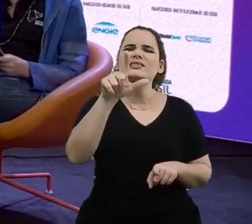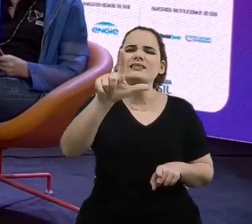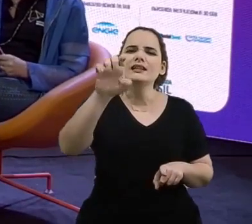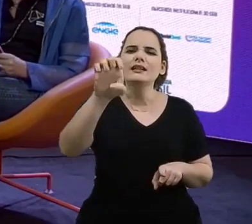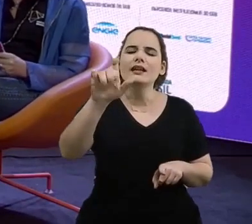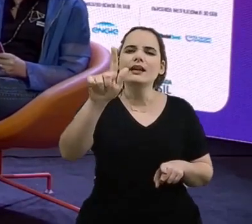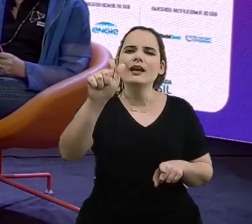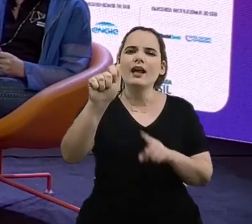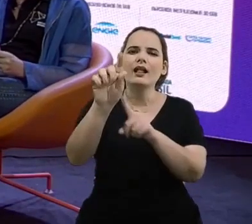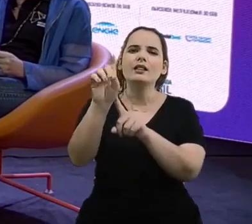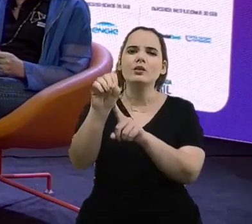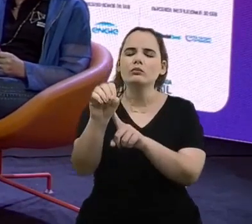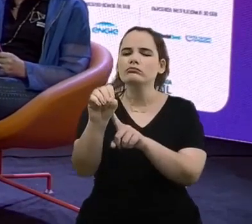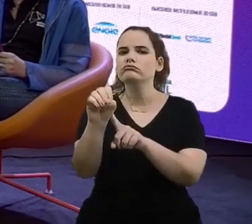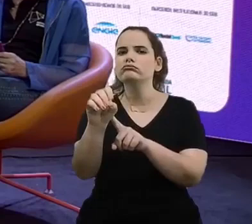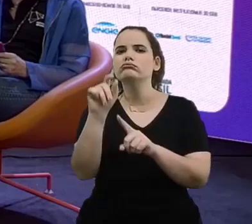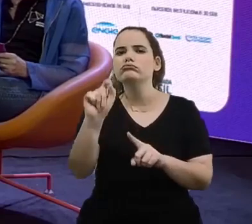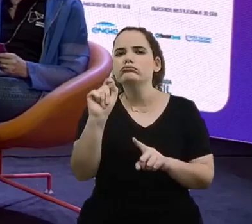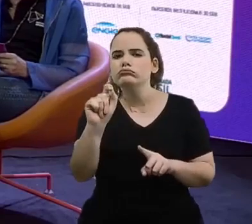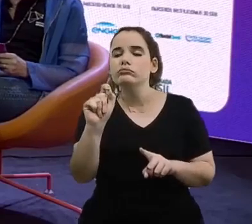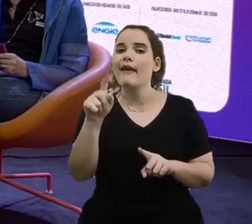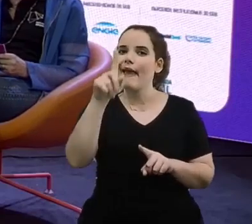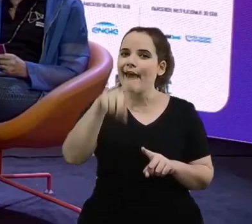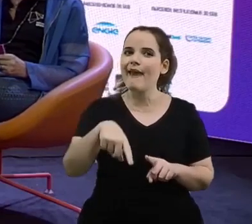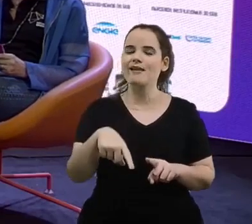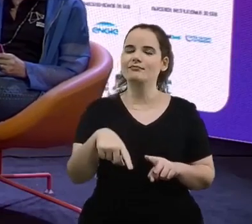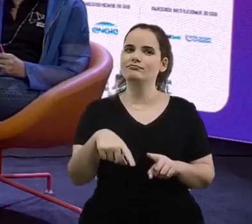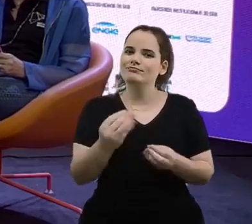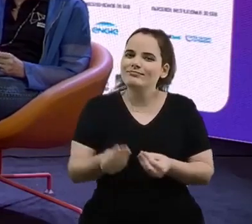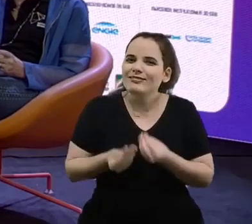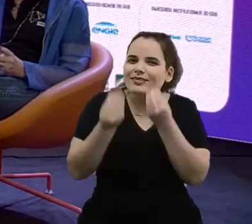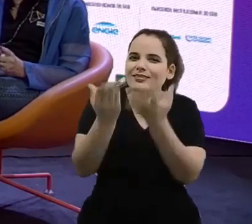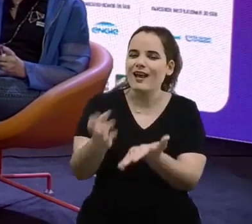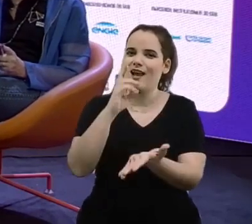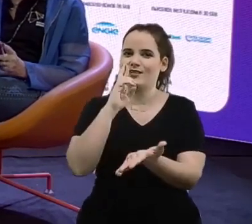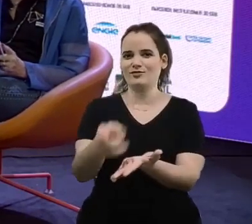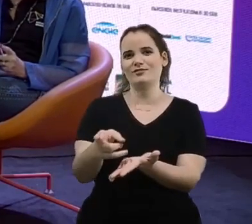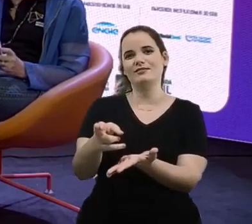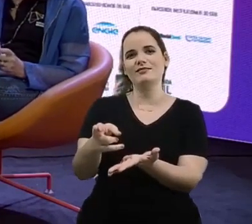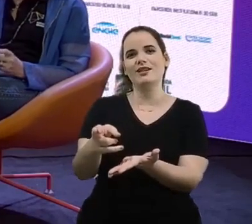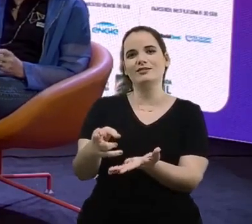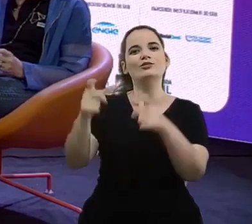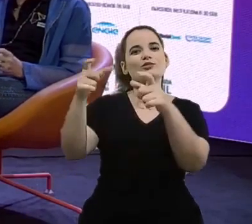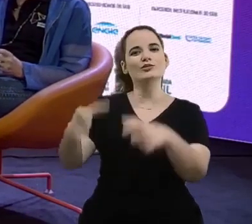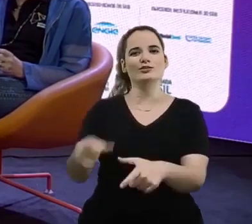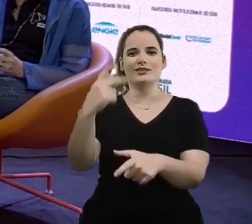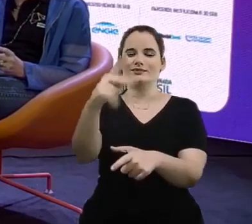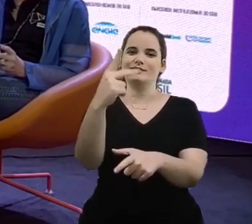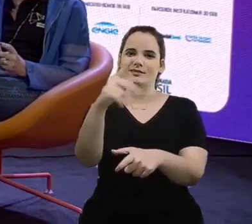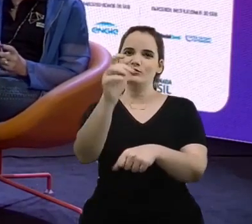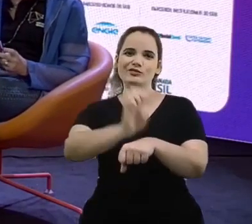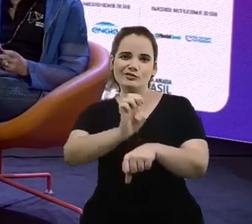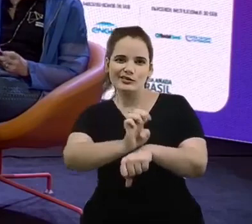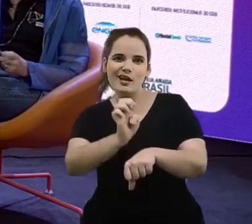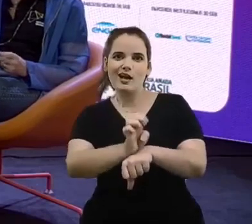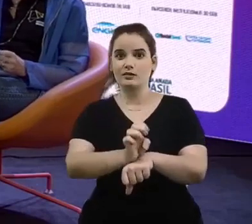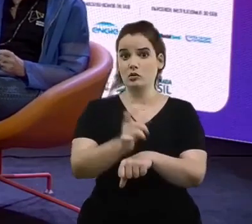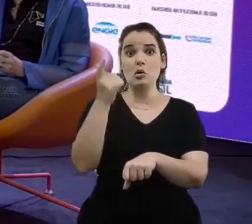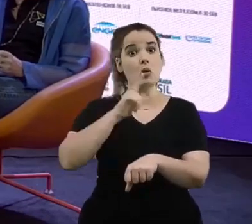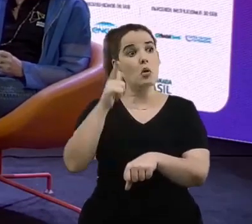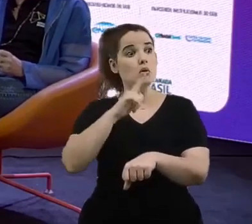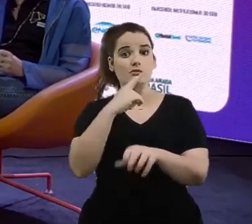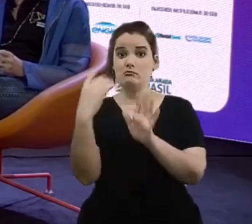O legado para a vigilância epidemiológica, para a política pública de saúde, a replicabilidade da solução.